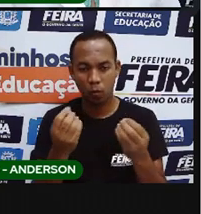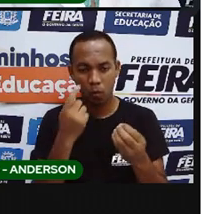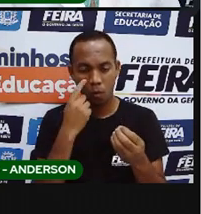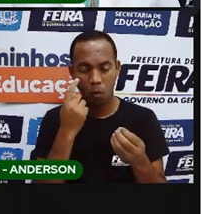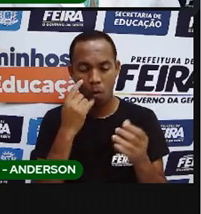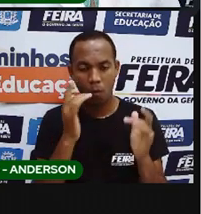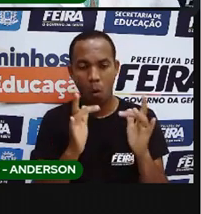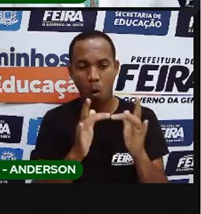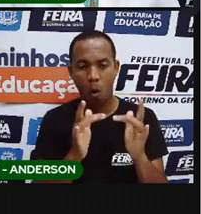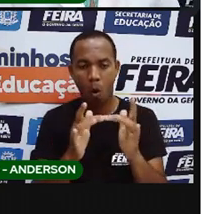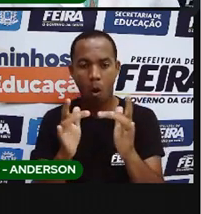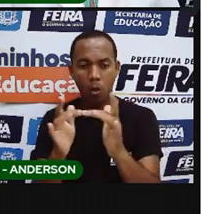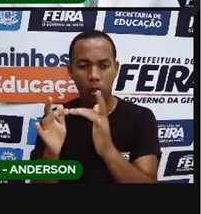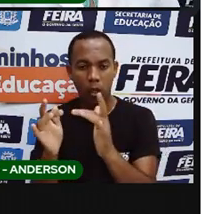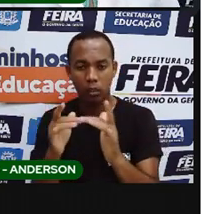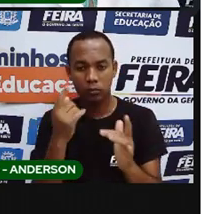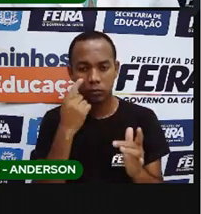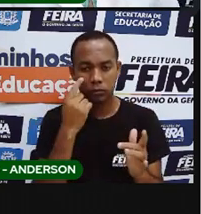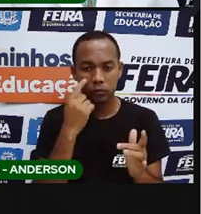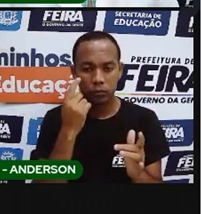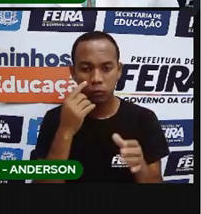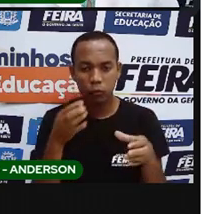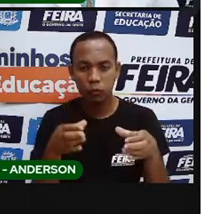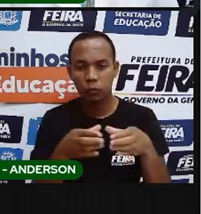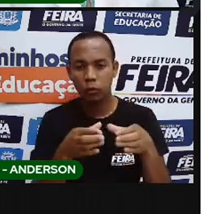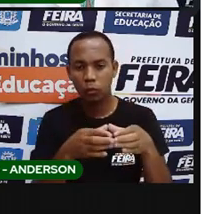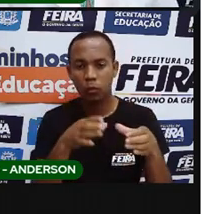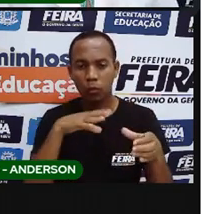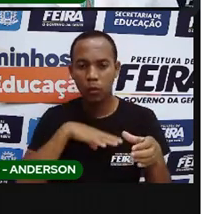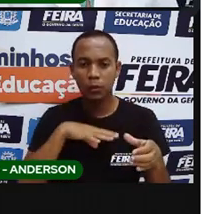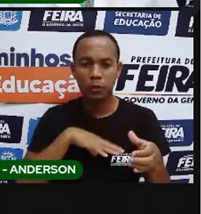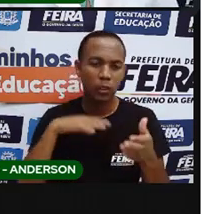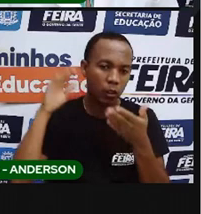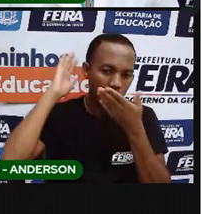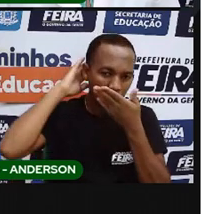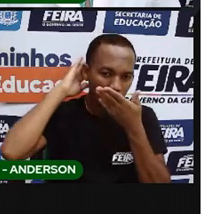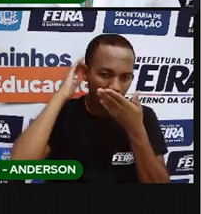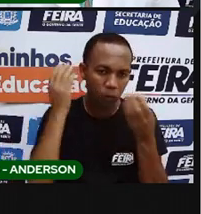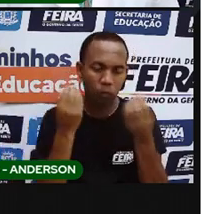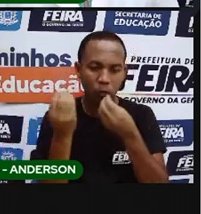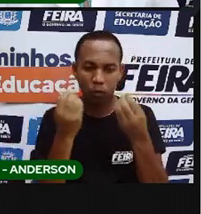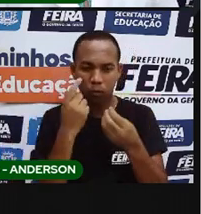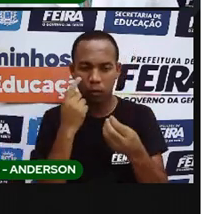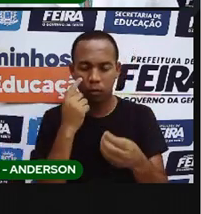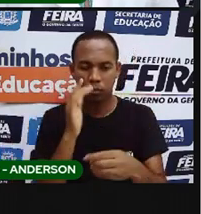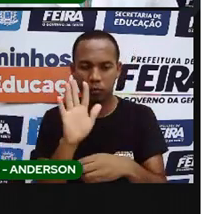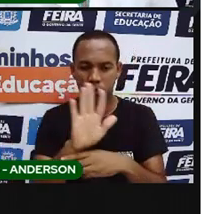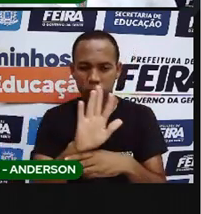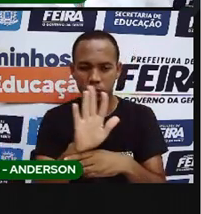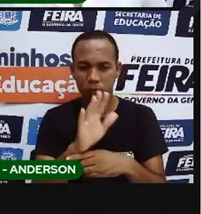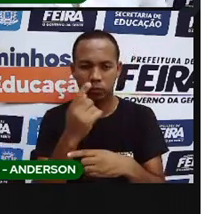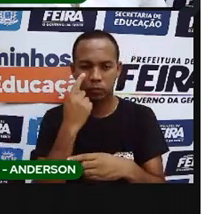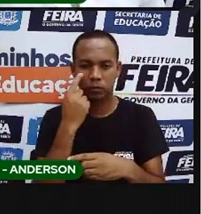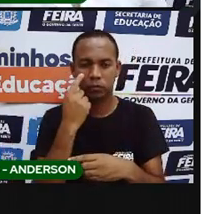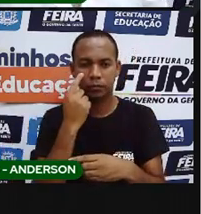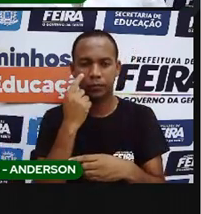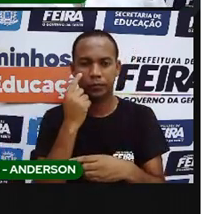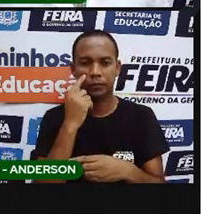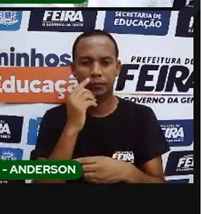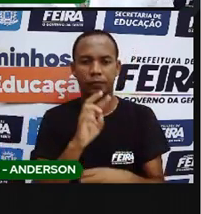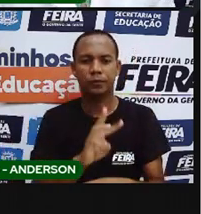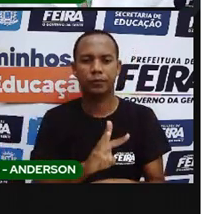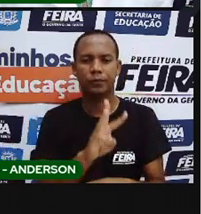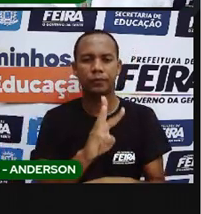primeiro contato entre os portugueses e os índios tupis no Brasil. Assistindo ao vídeo, né, acessando o link, tem um link